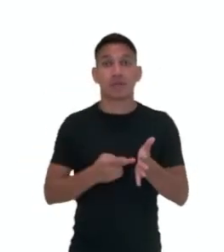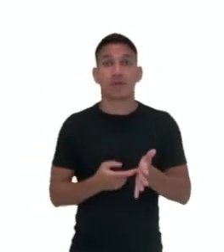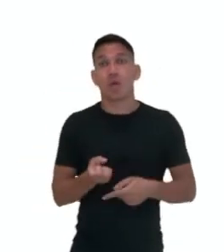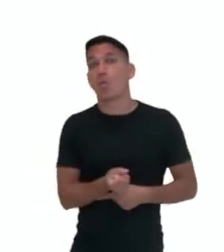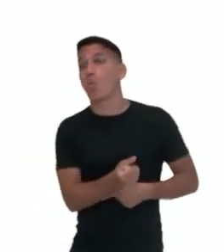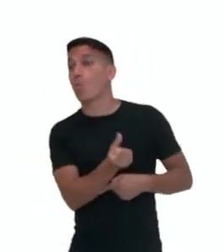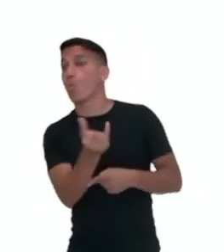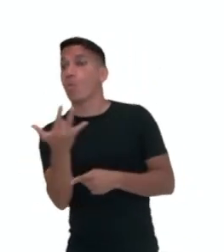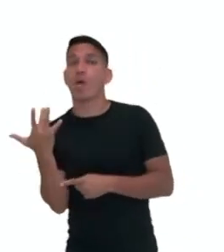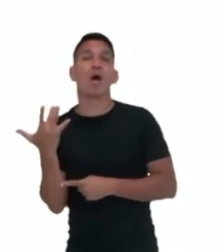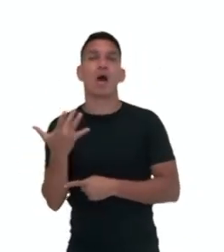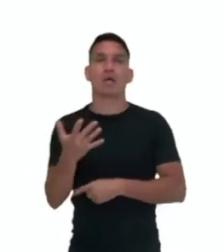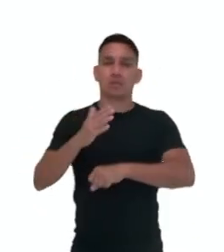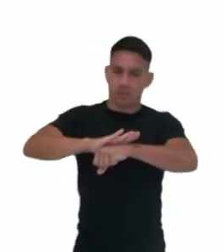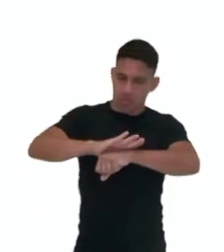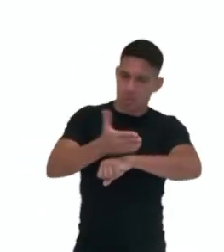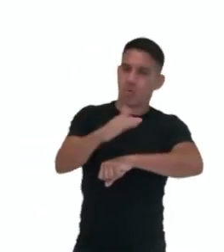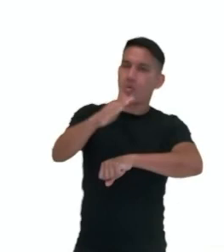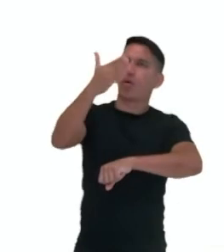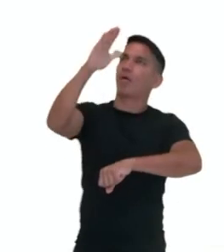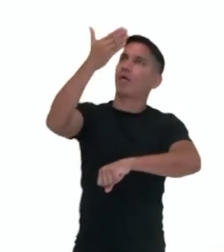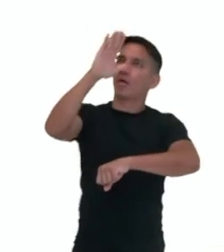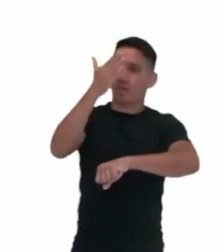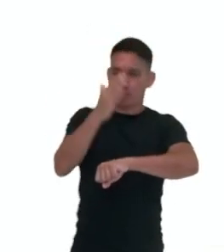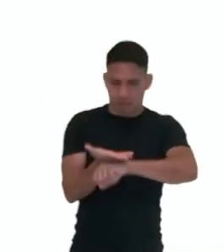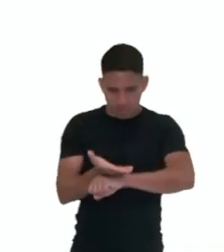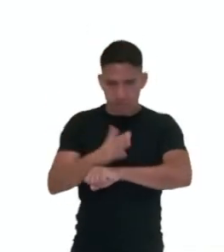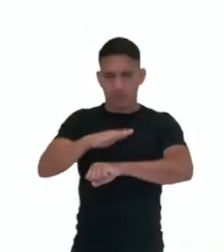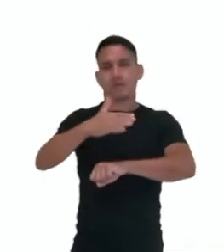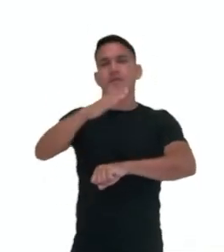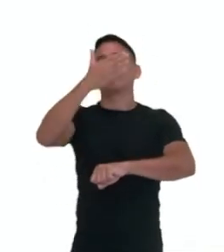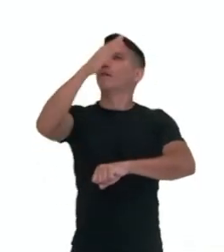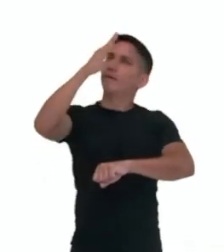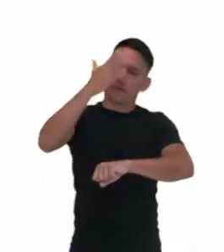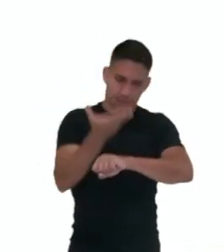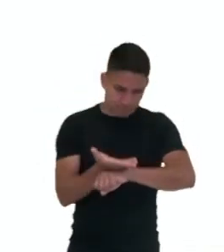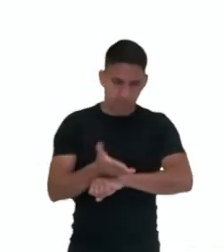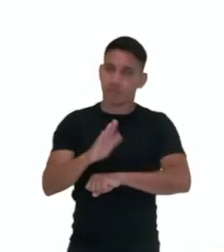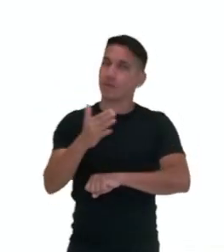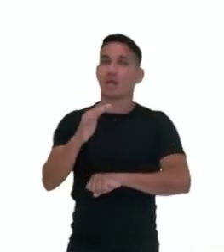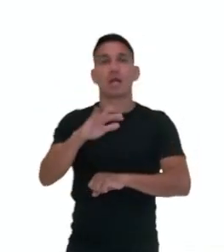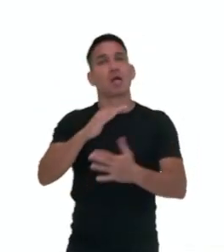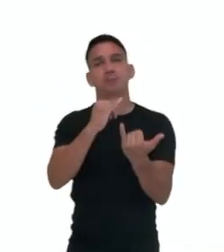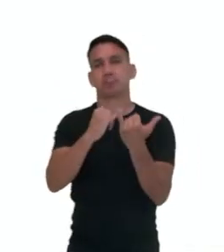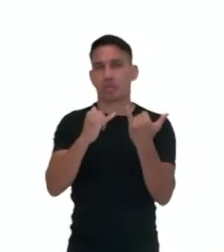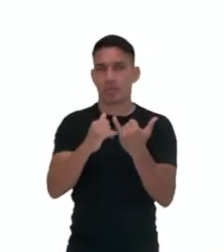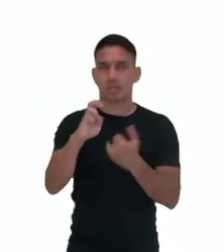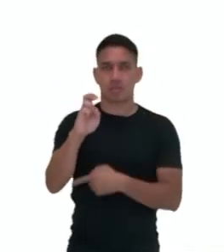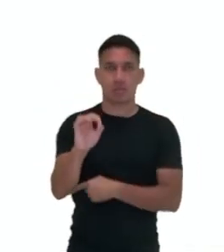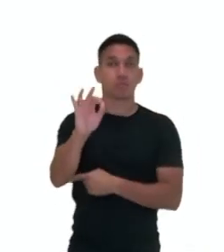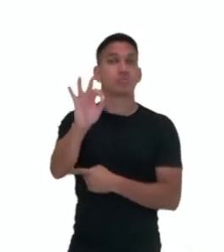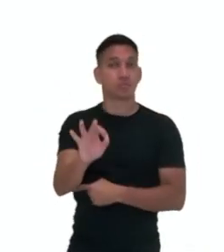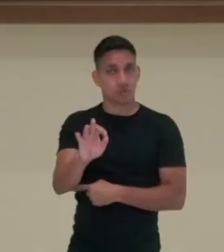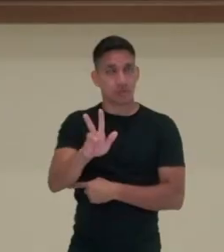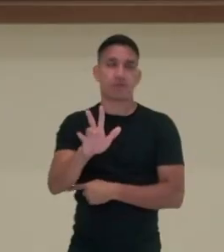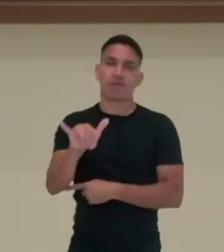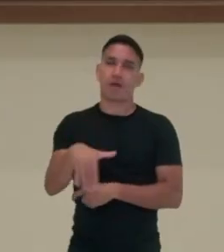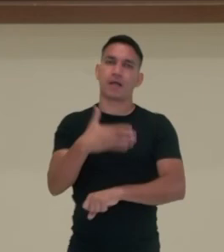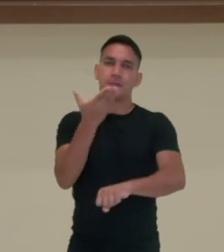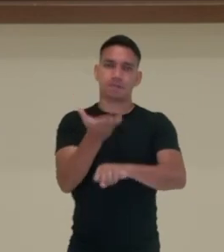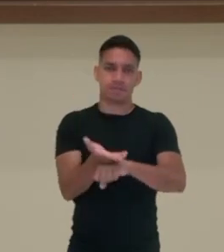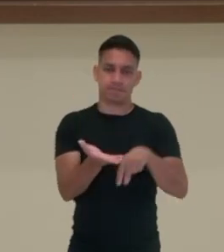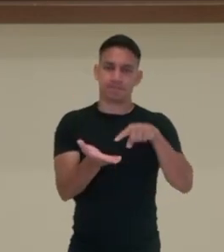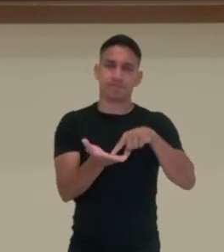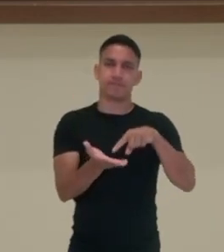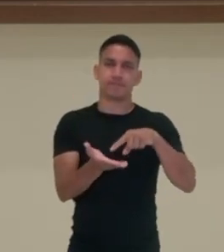número de jogadas, em aproximadamente 50%, ou seja, a metade dela sairá cara. Então,